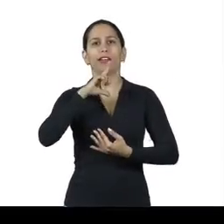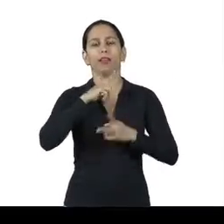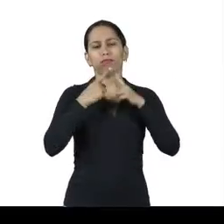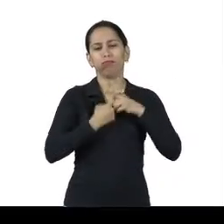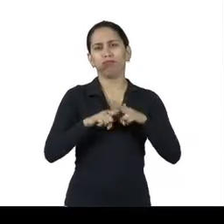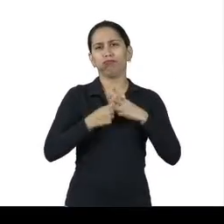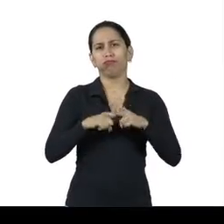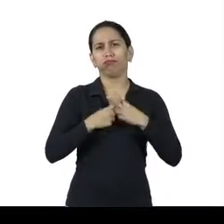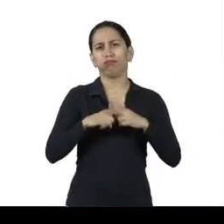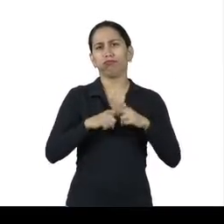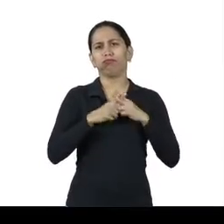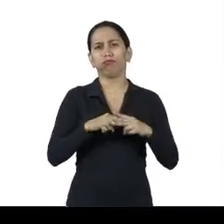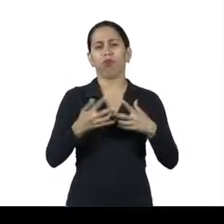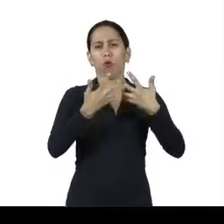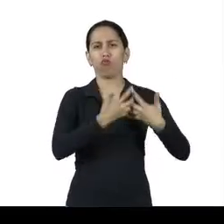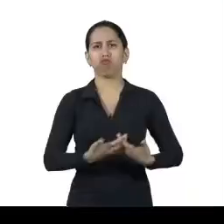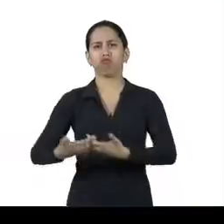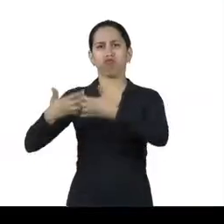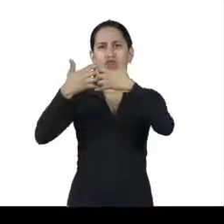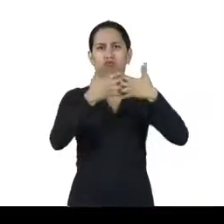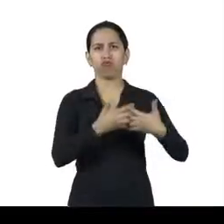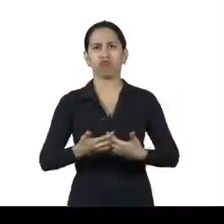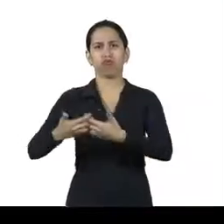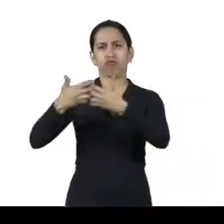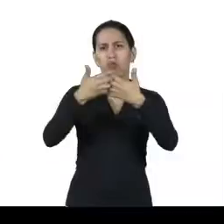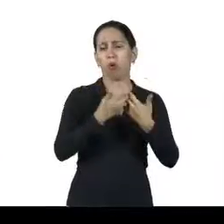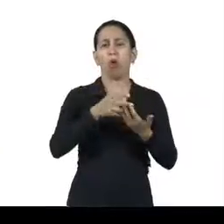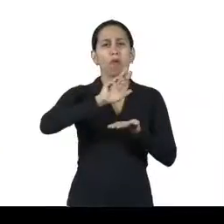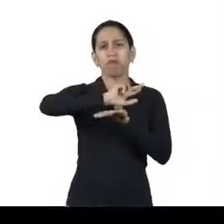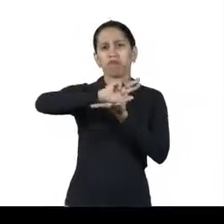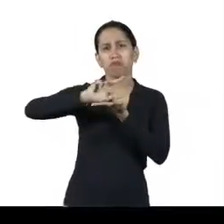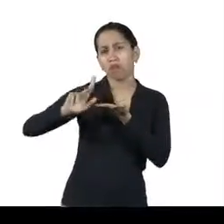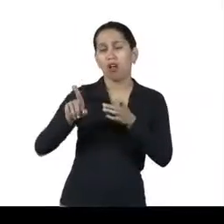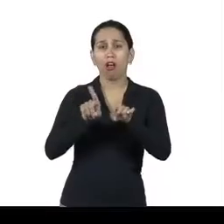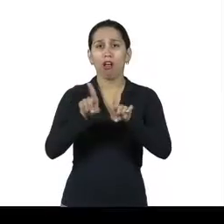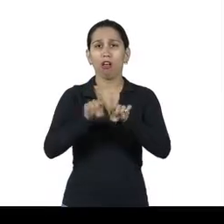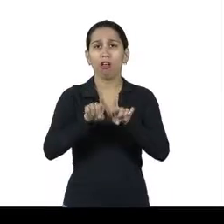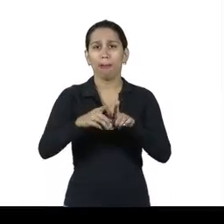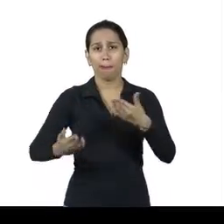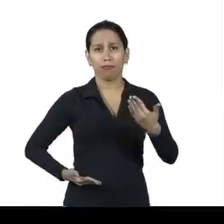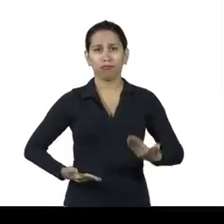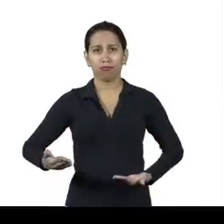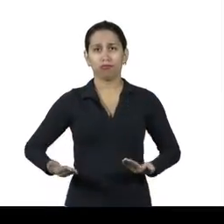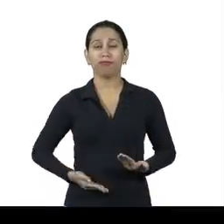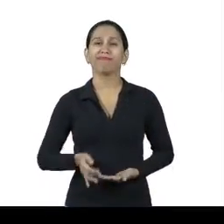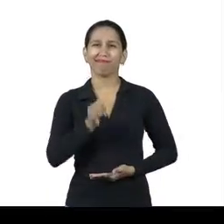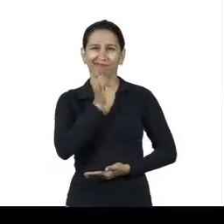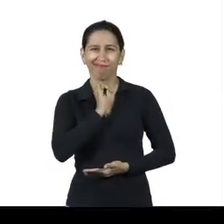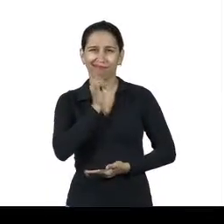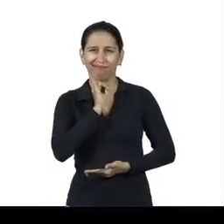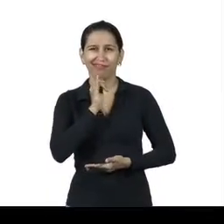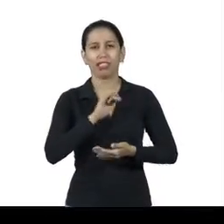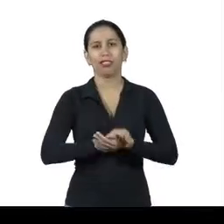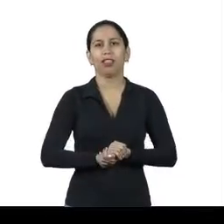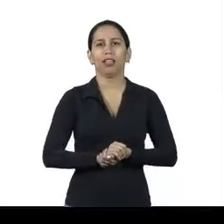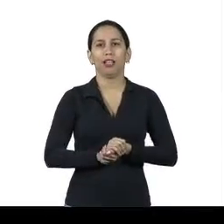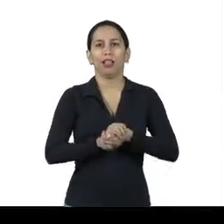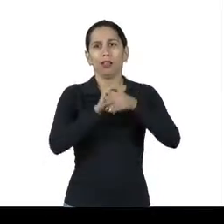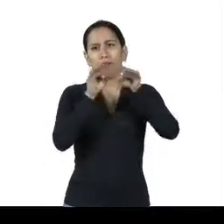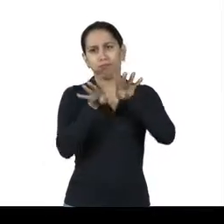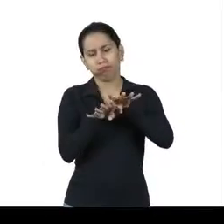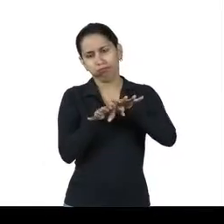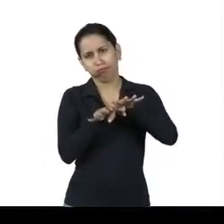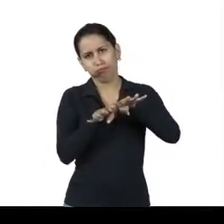para a segurança dos trabalhadores. É o caso da correia transportadora. Ela possui uma grade que impede a aproximação